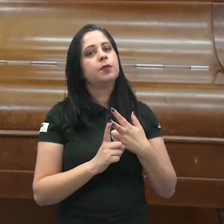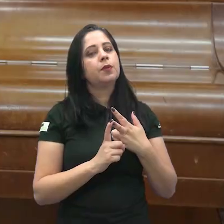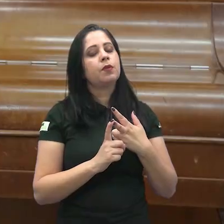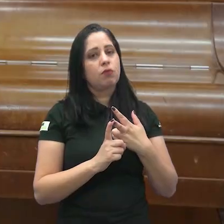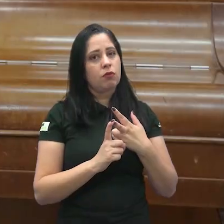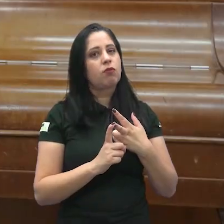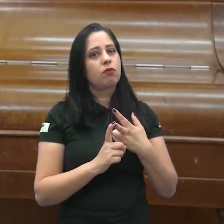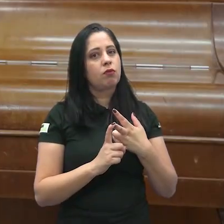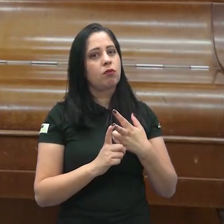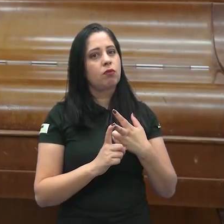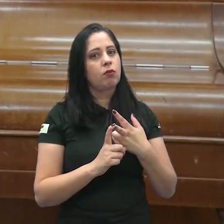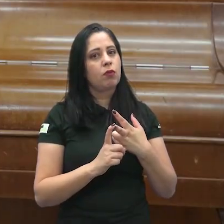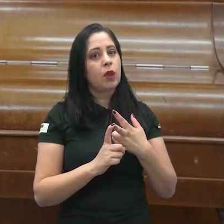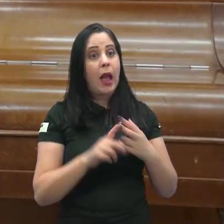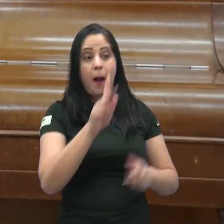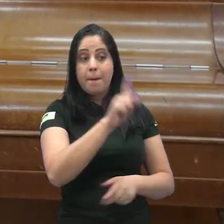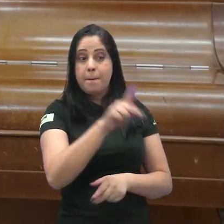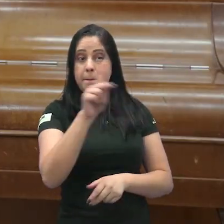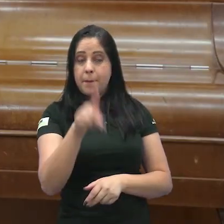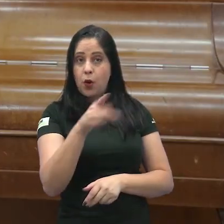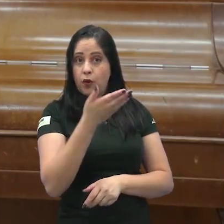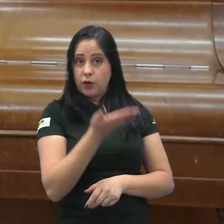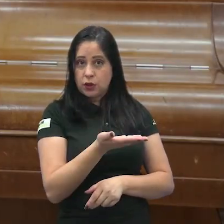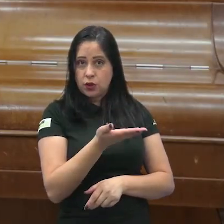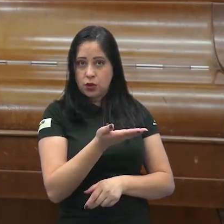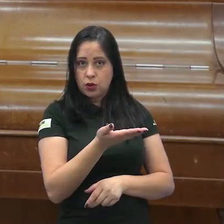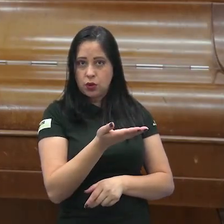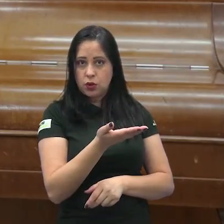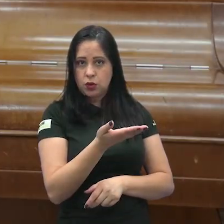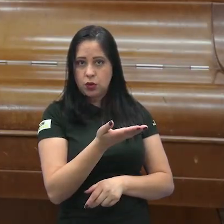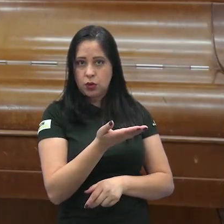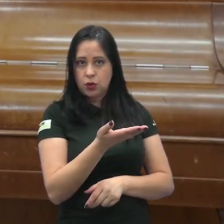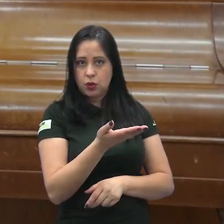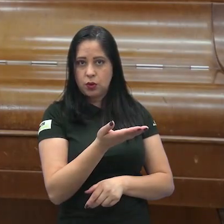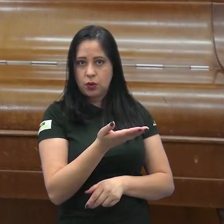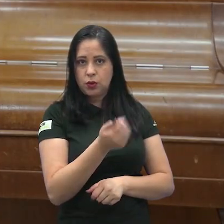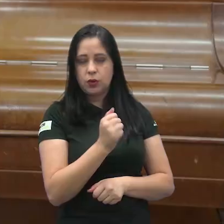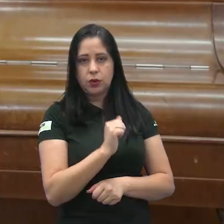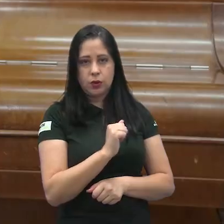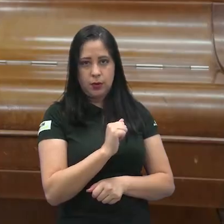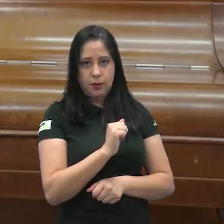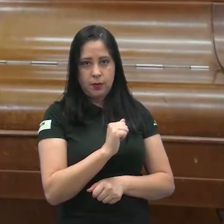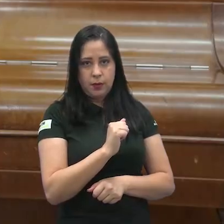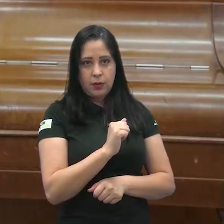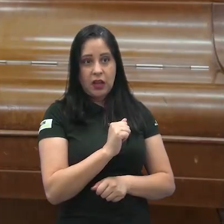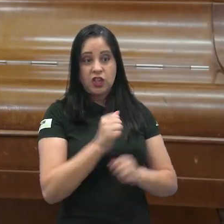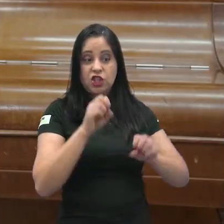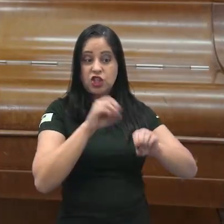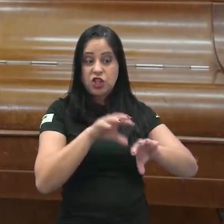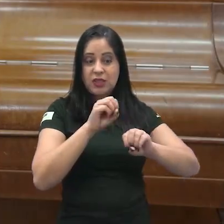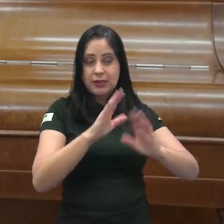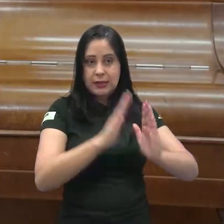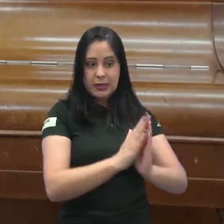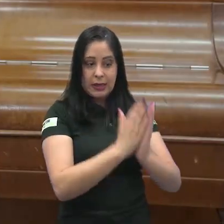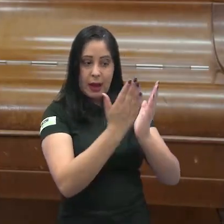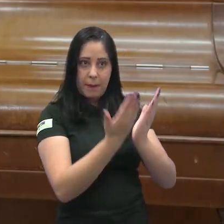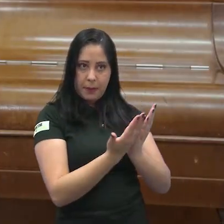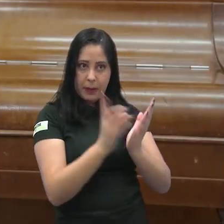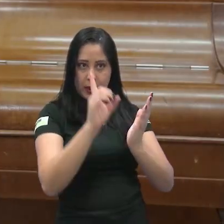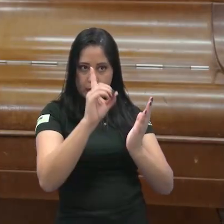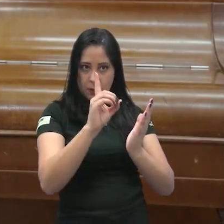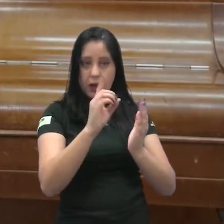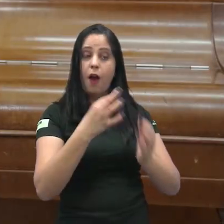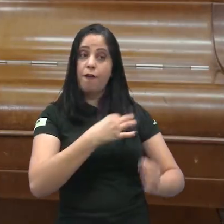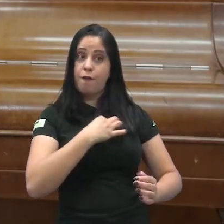temos professor de aula bíblica, voluntários